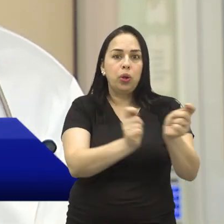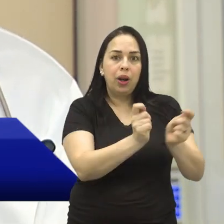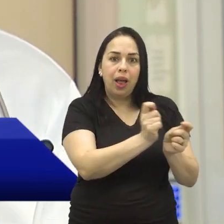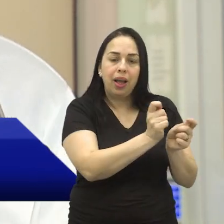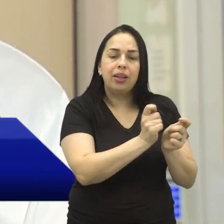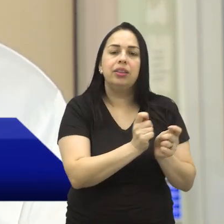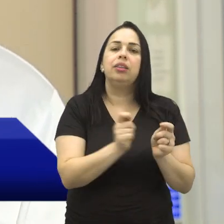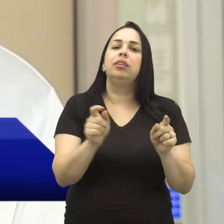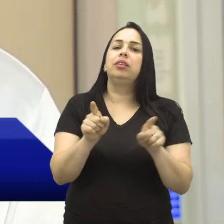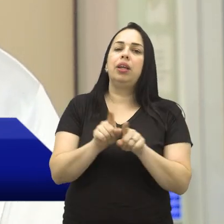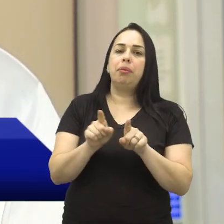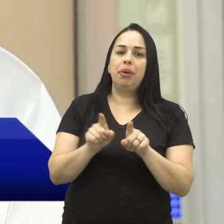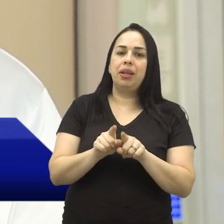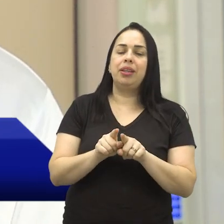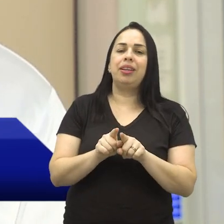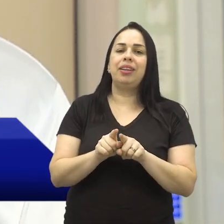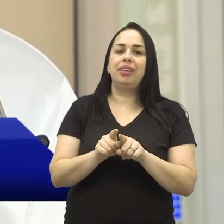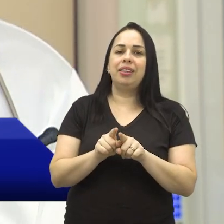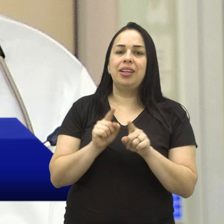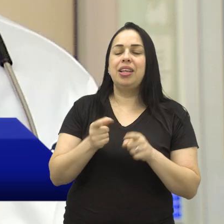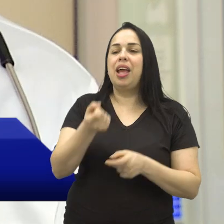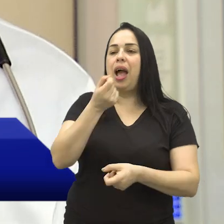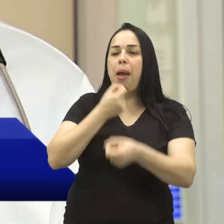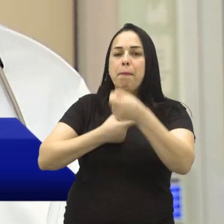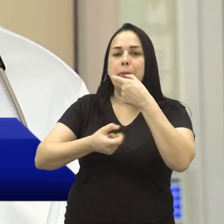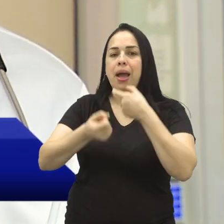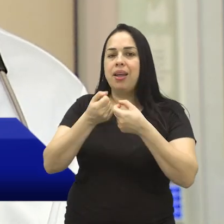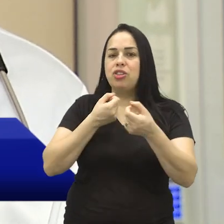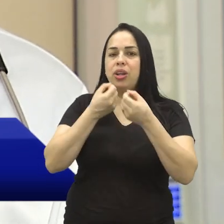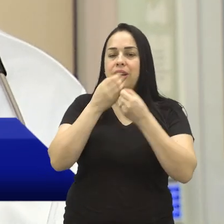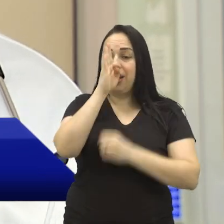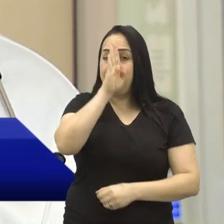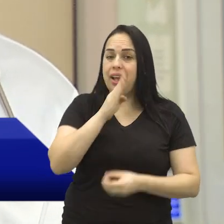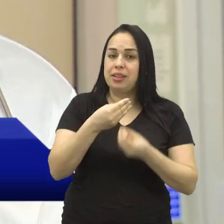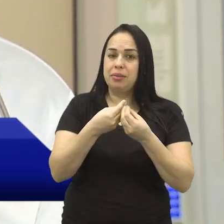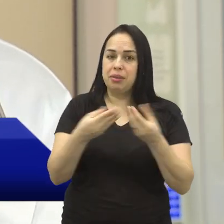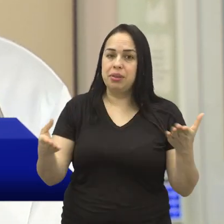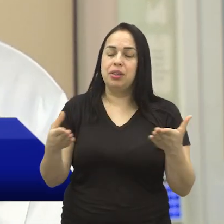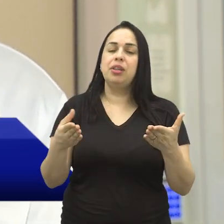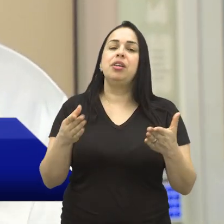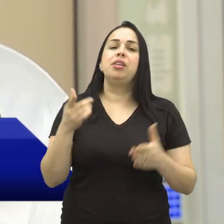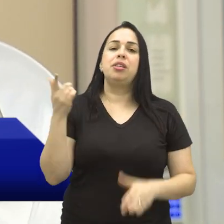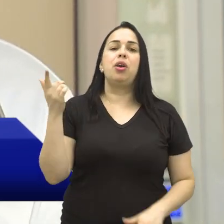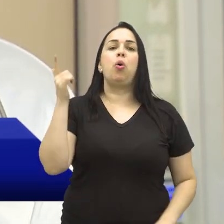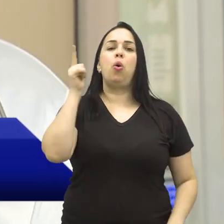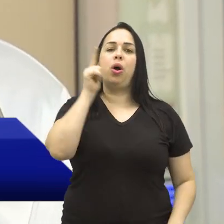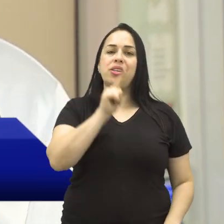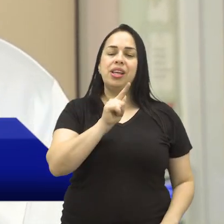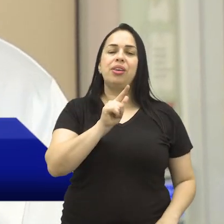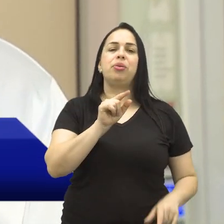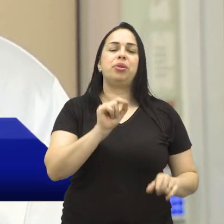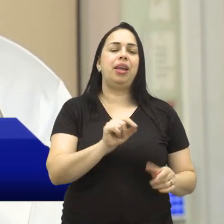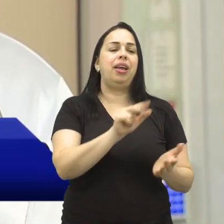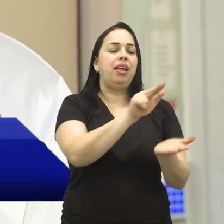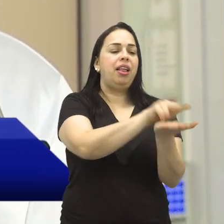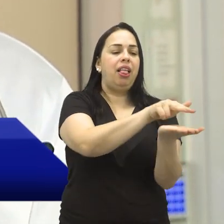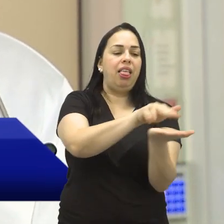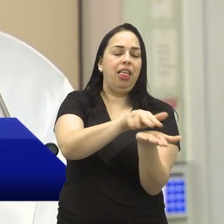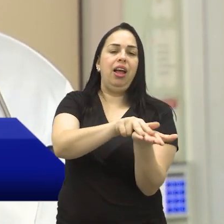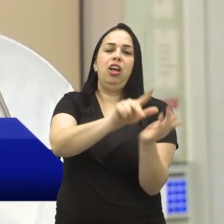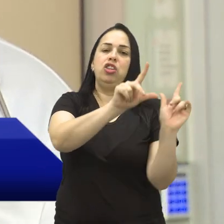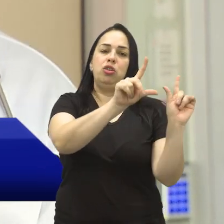também liberação gratuita de medicações para hipertensão, uma vez que você consegue, com isso, diminuir internações,